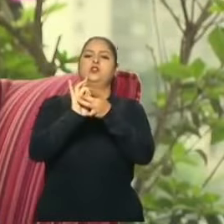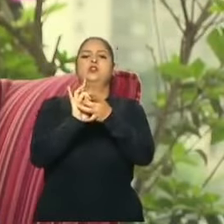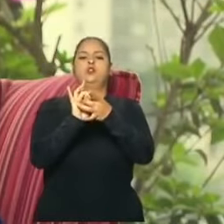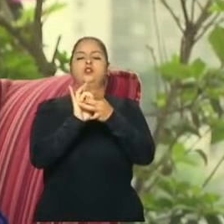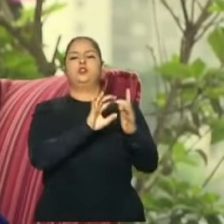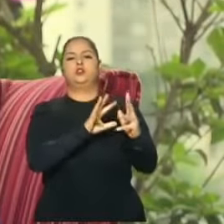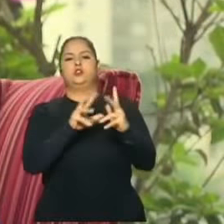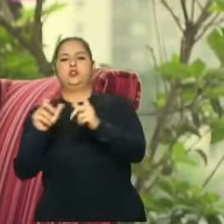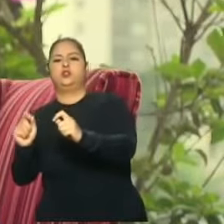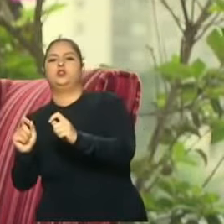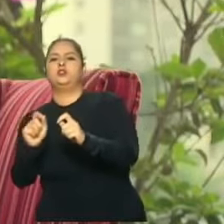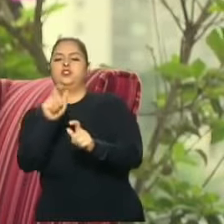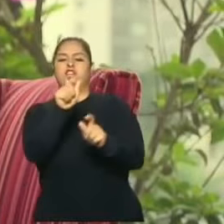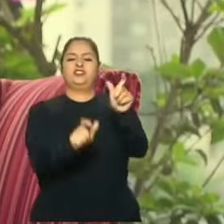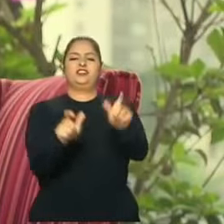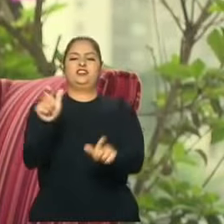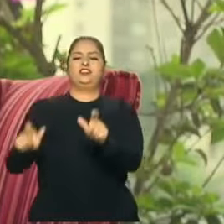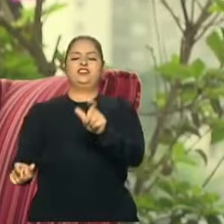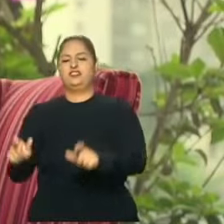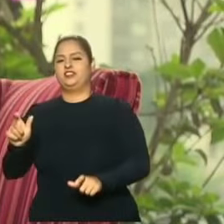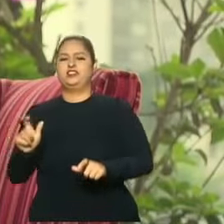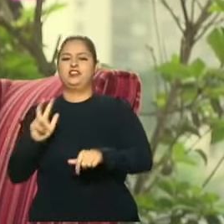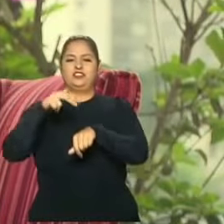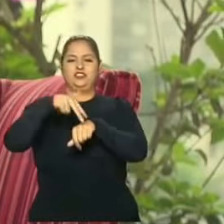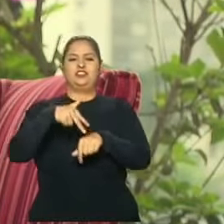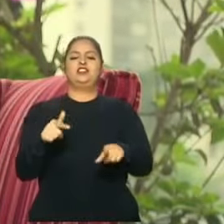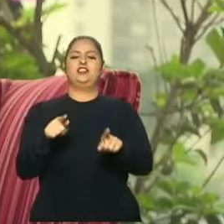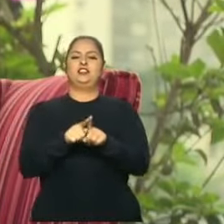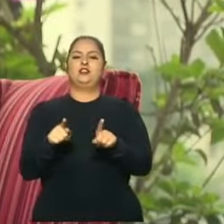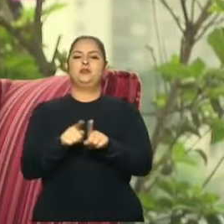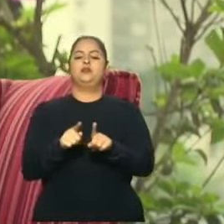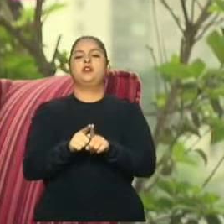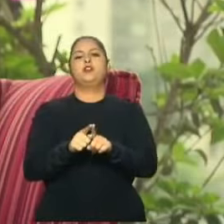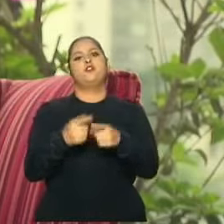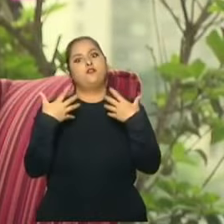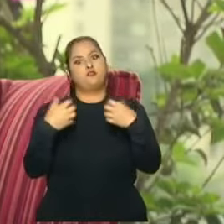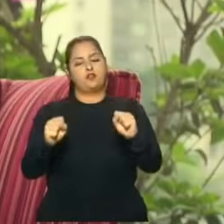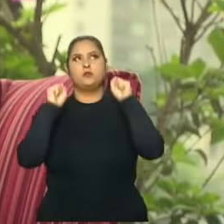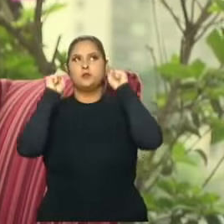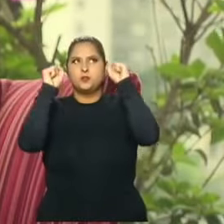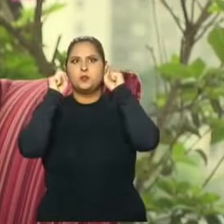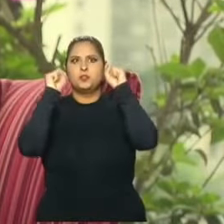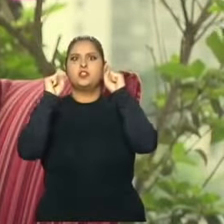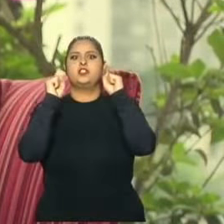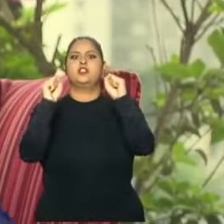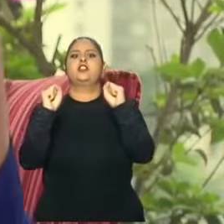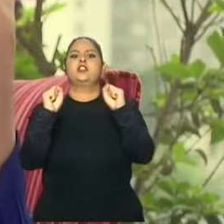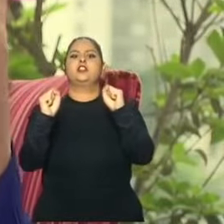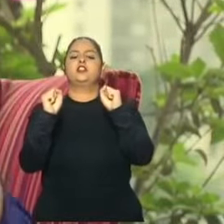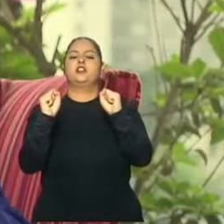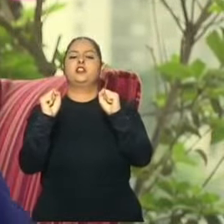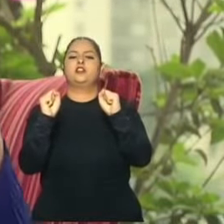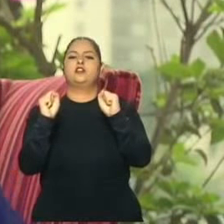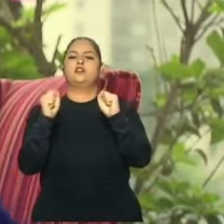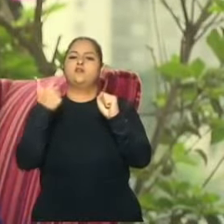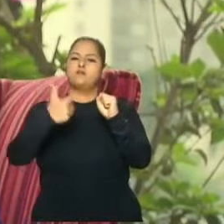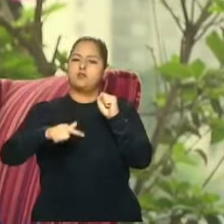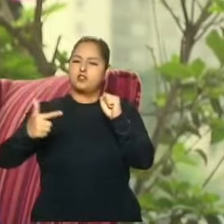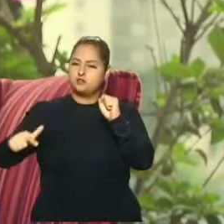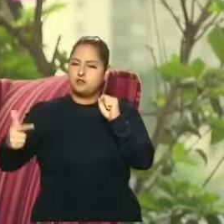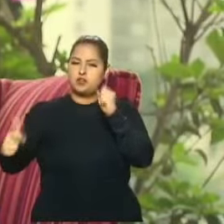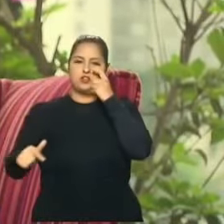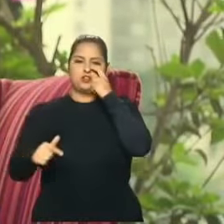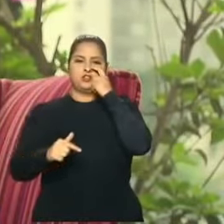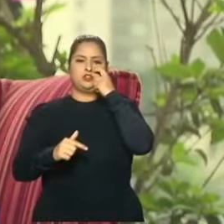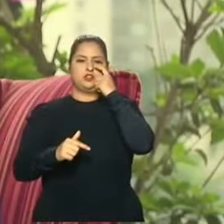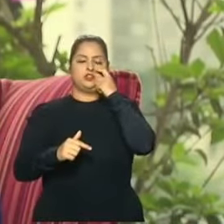com toda essa moçada que está aí. E vamos torcer para que venham mais e